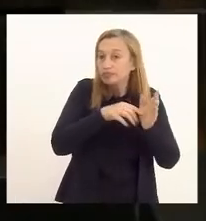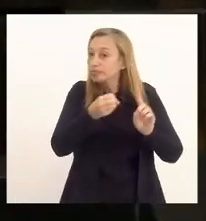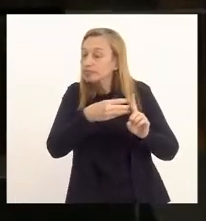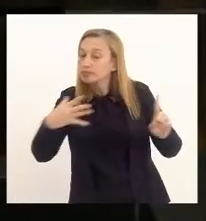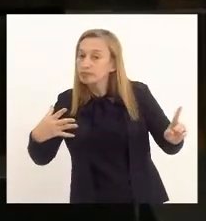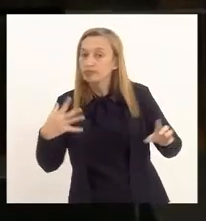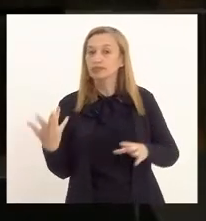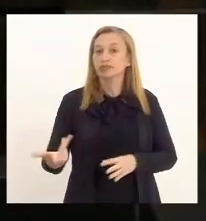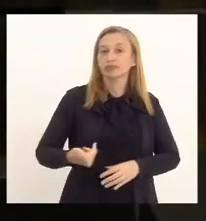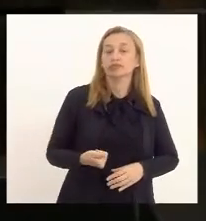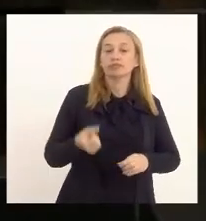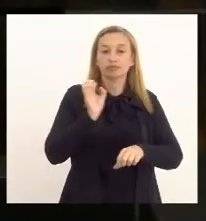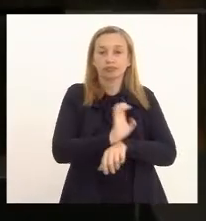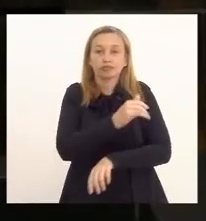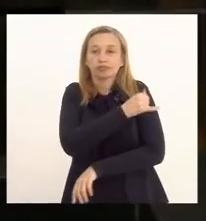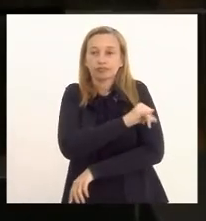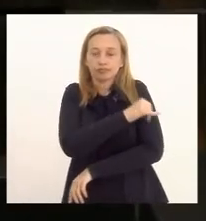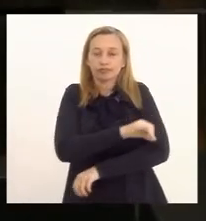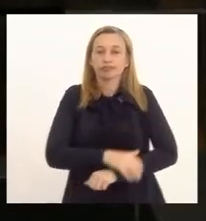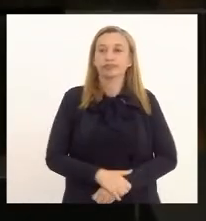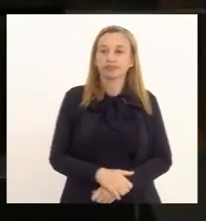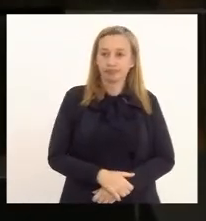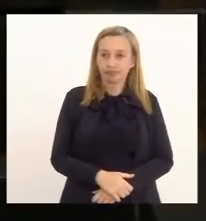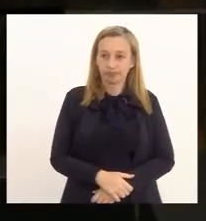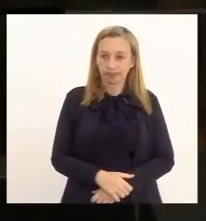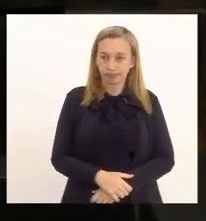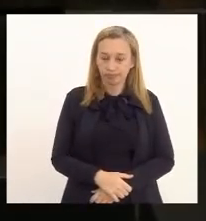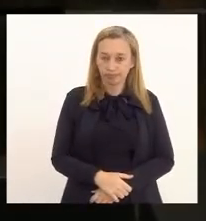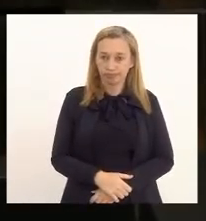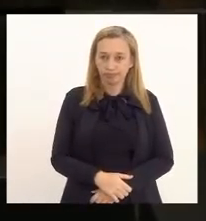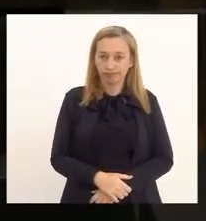de qualidade no estado do Rio de Janeiro.